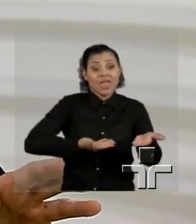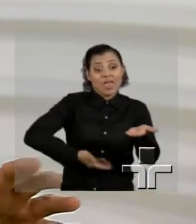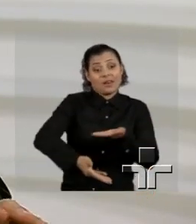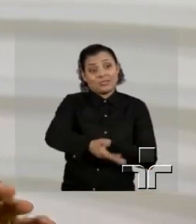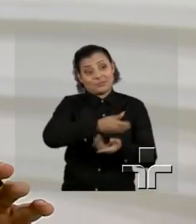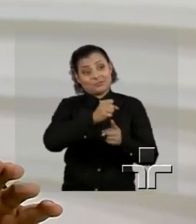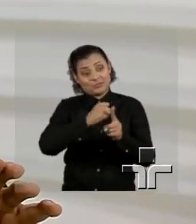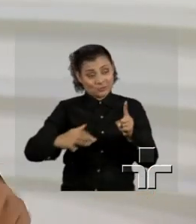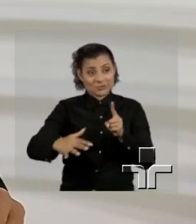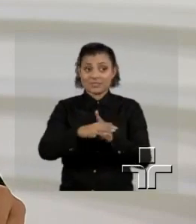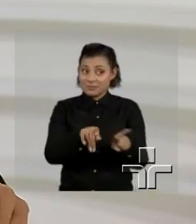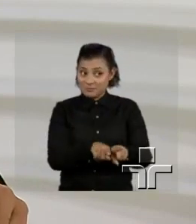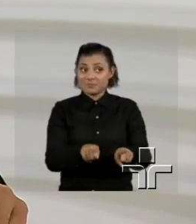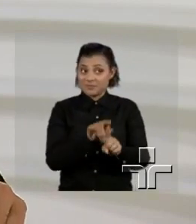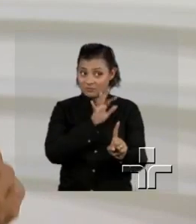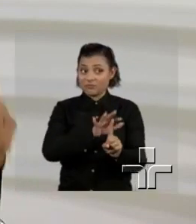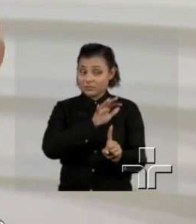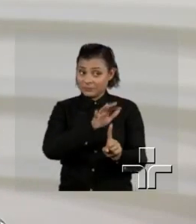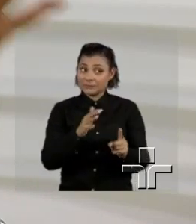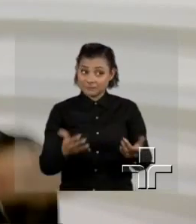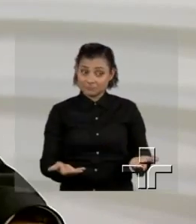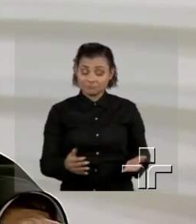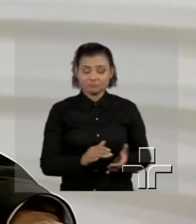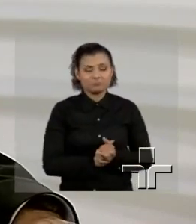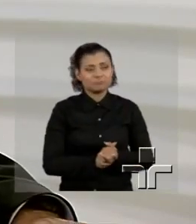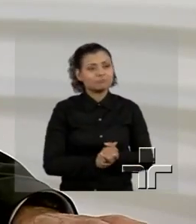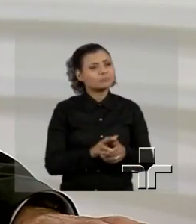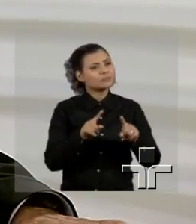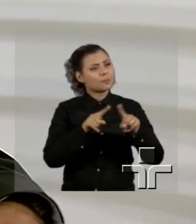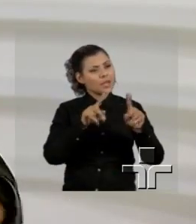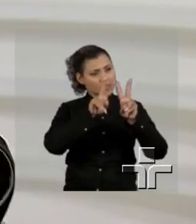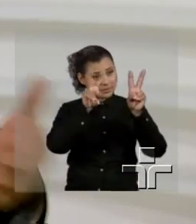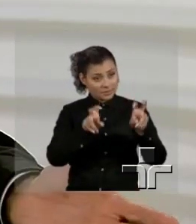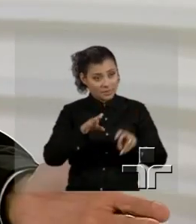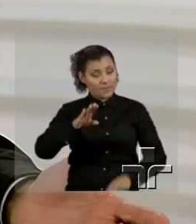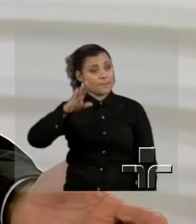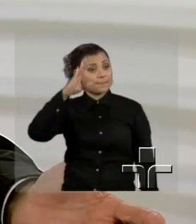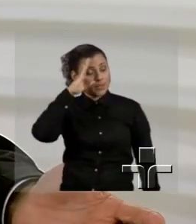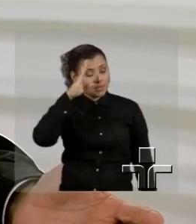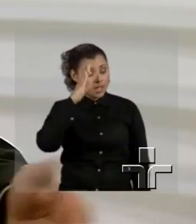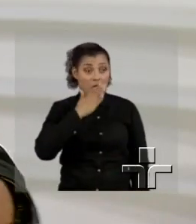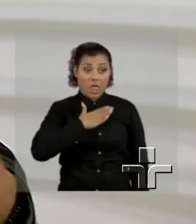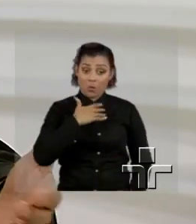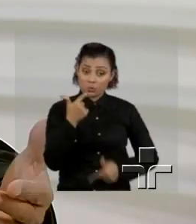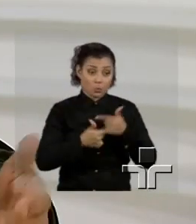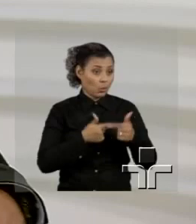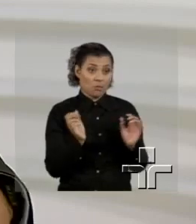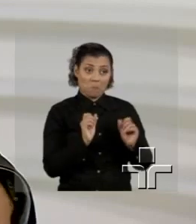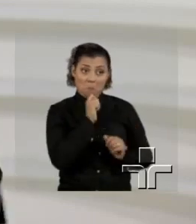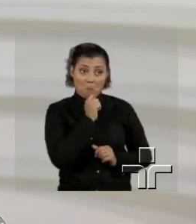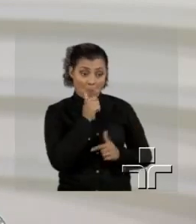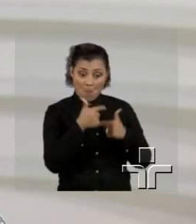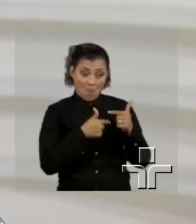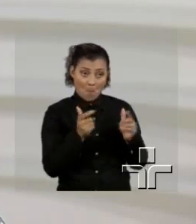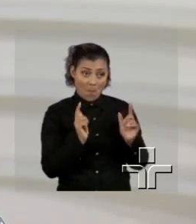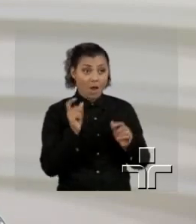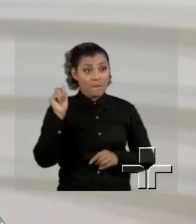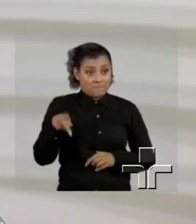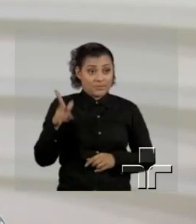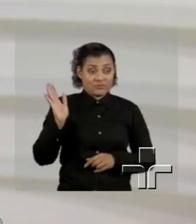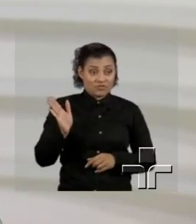manifestação do Vilas Boas no ano passado, pelo Twitter, o que levou a uma série de oficiais generais a abrir contas no Twitter